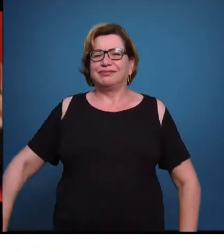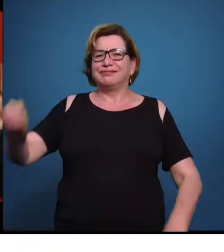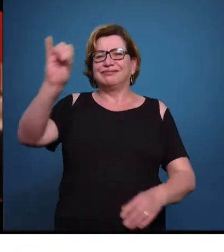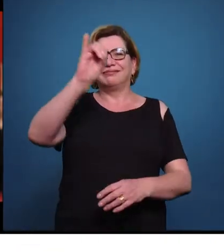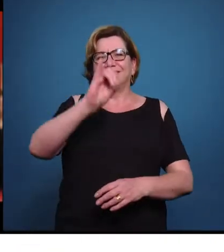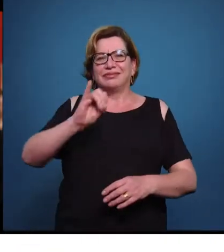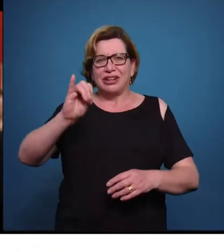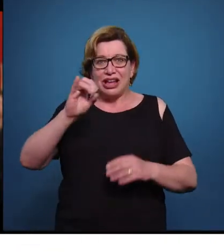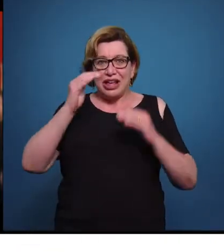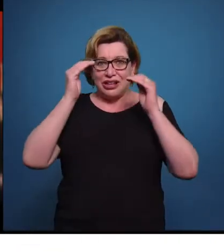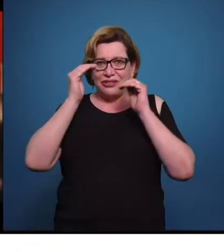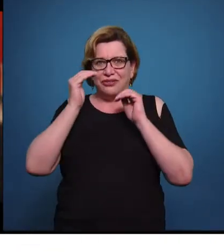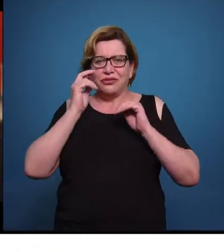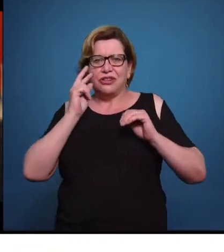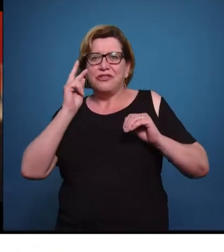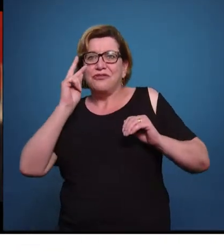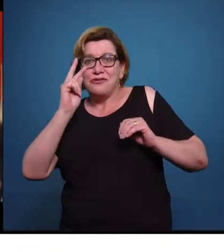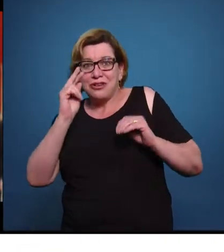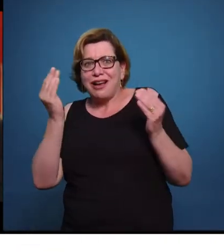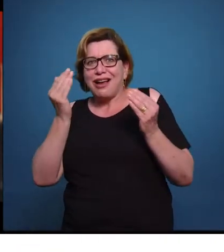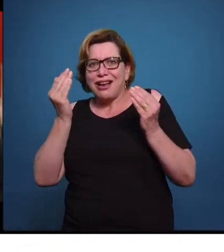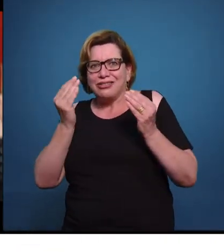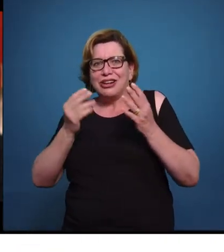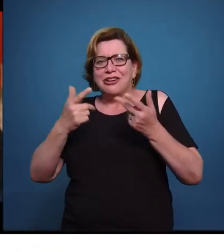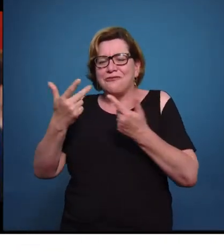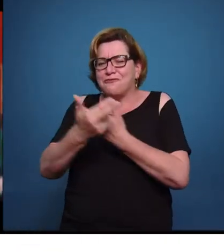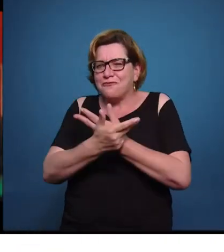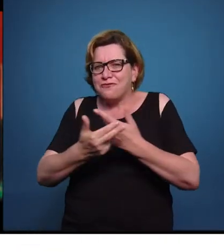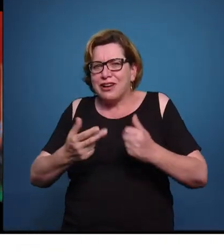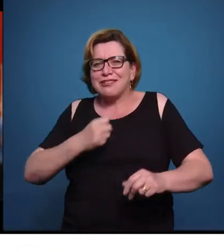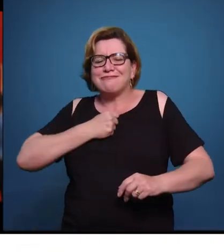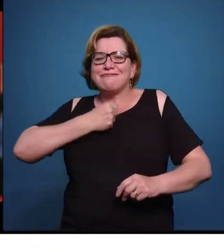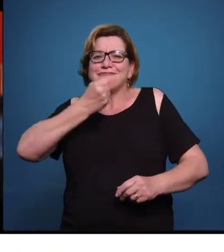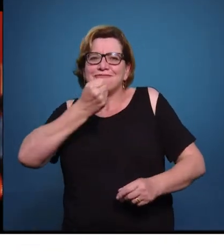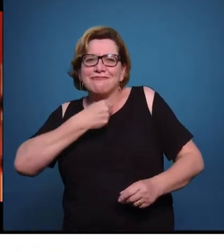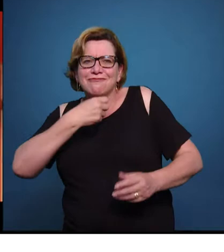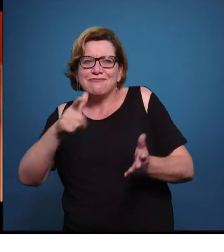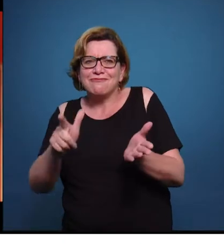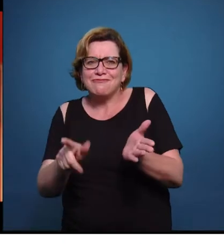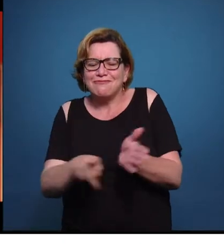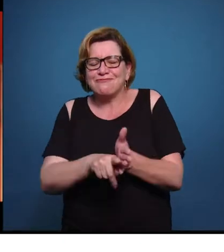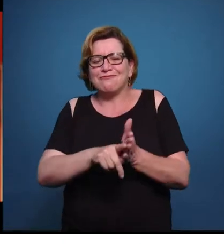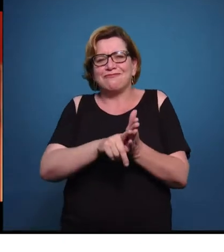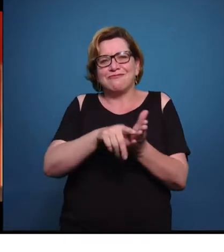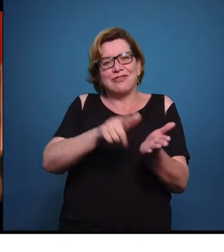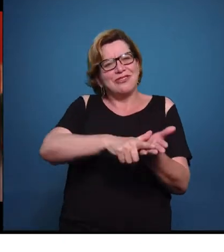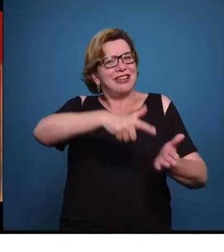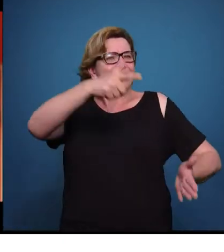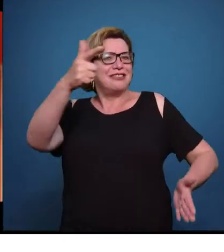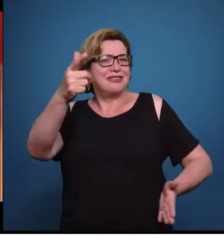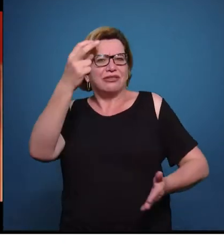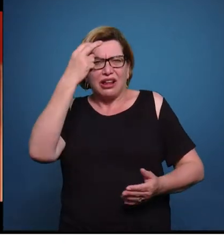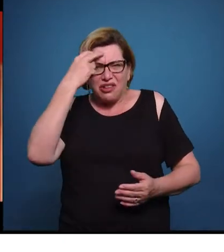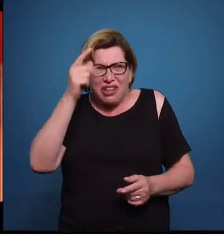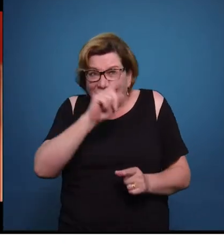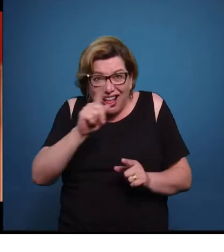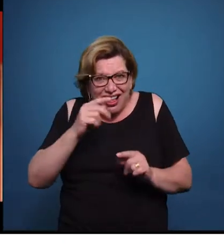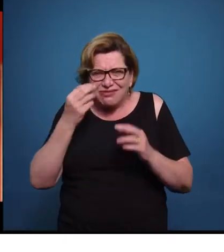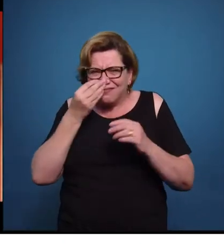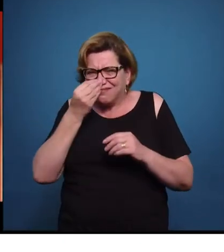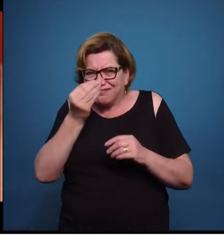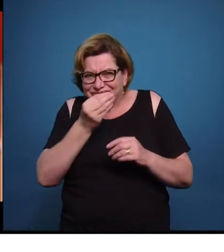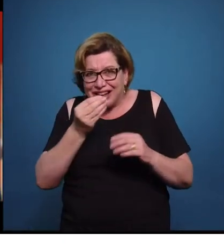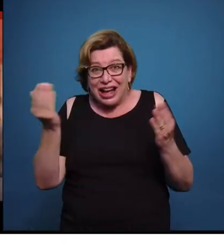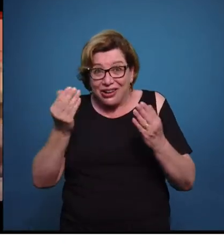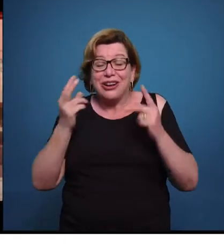Olá, você acaba de ver passando na tela uma série de reproduções de reportagens sobre jornalismo cultural. Se não prestou atenção,